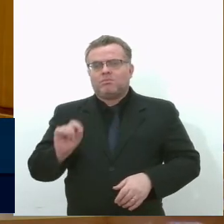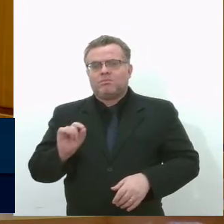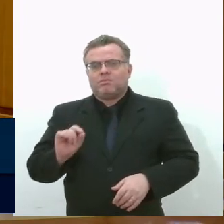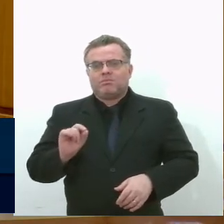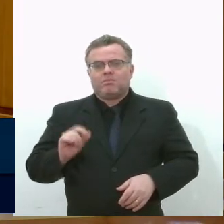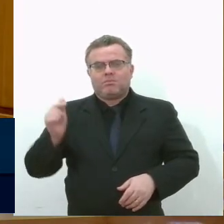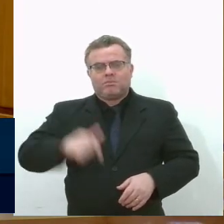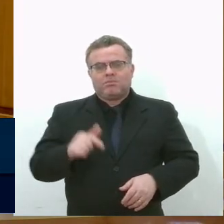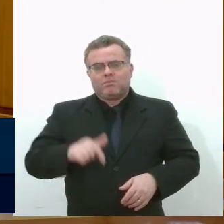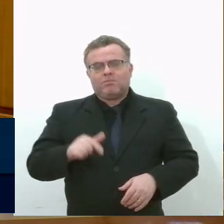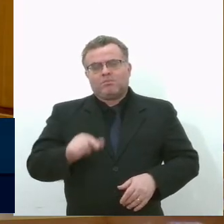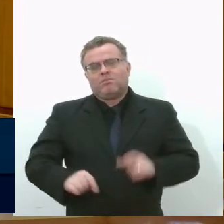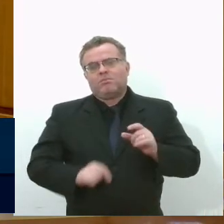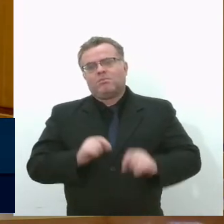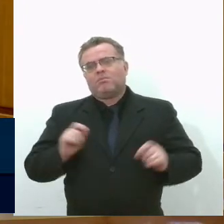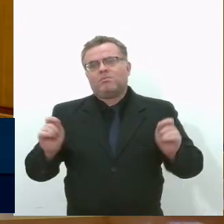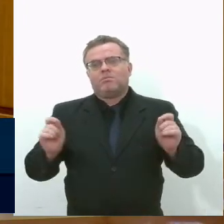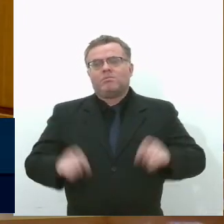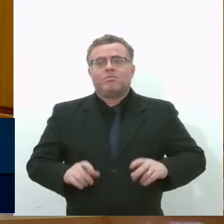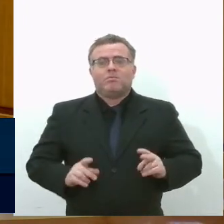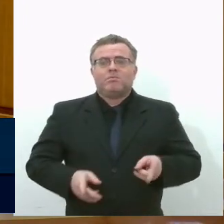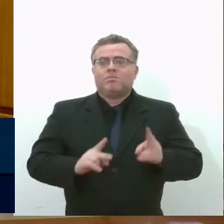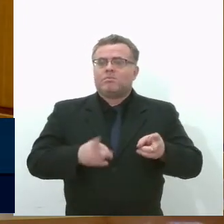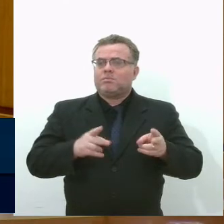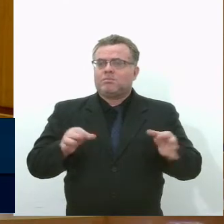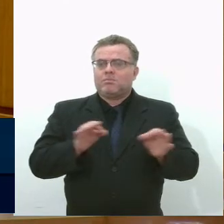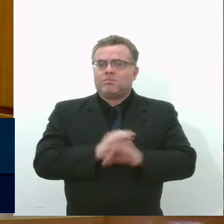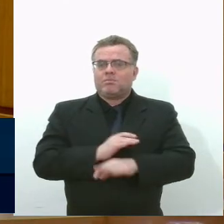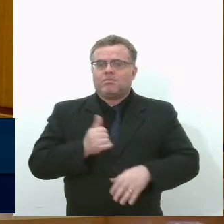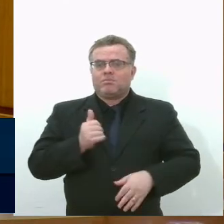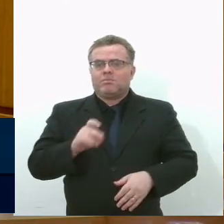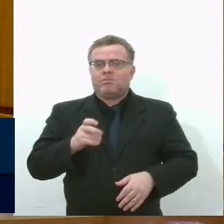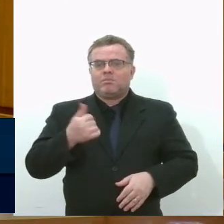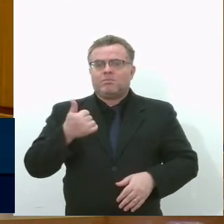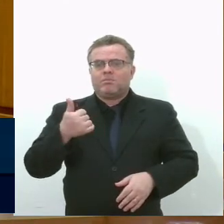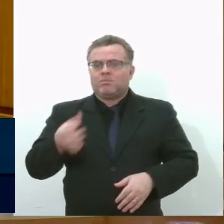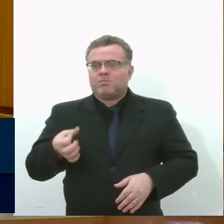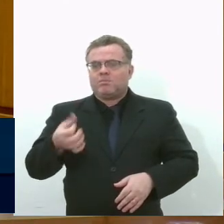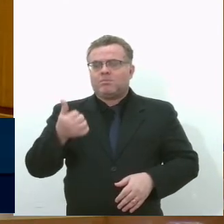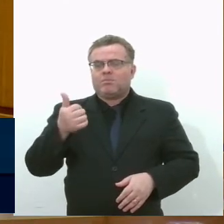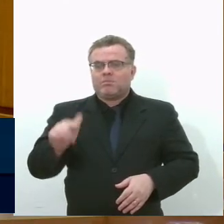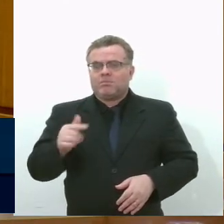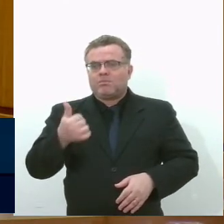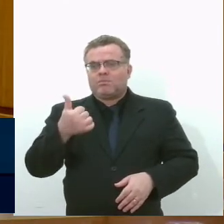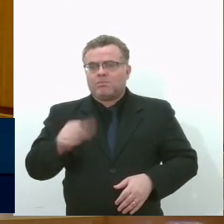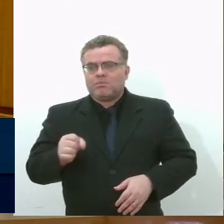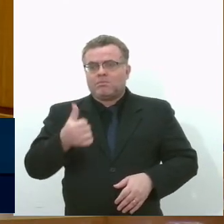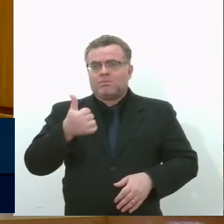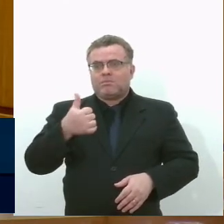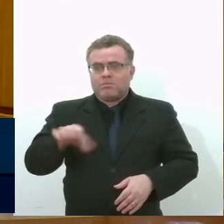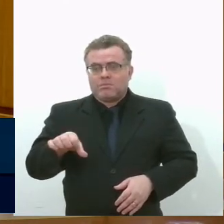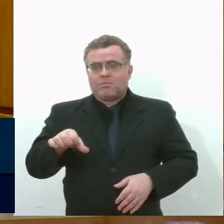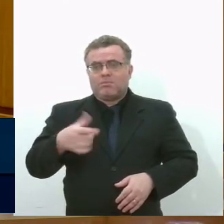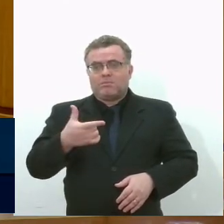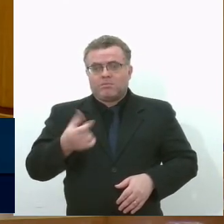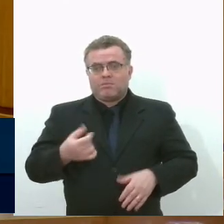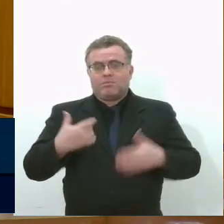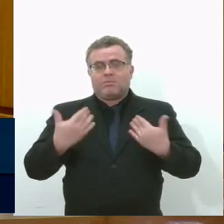casa fica 15, 16. Esta casa não chegou para esta casa. Está aqui o nosso decano, o